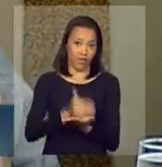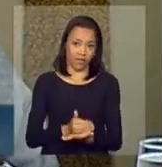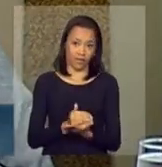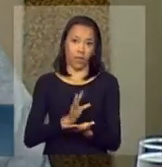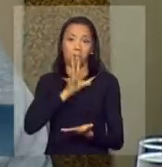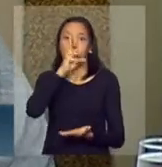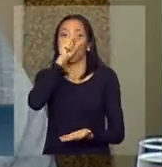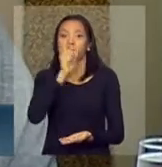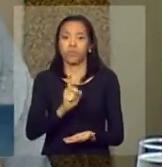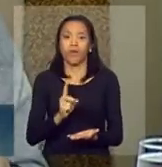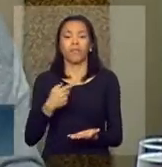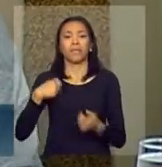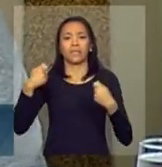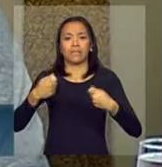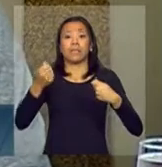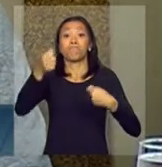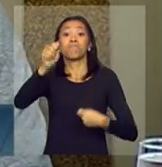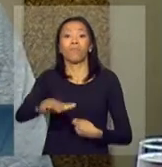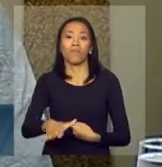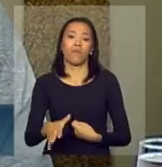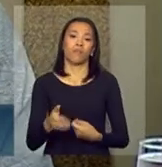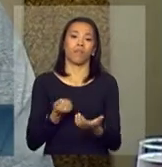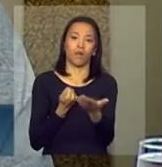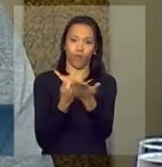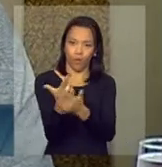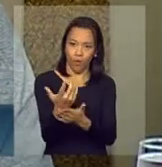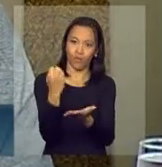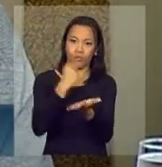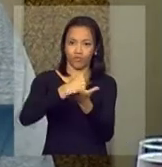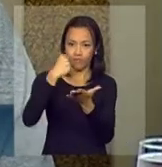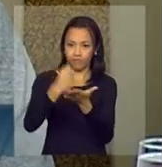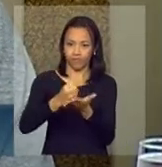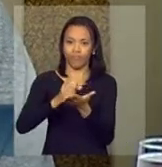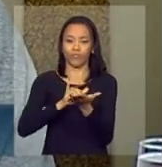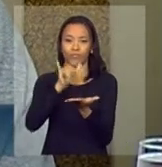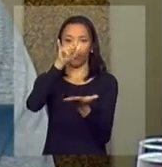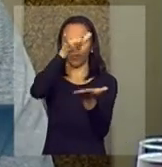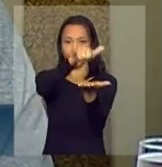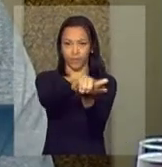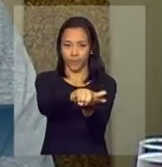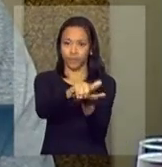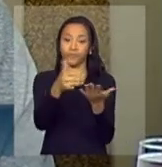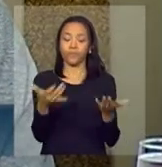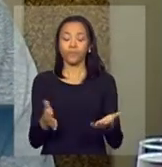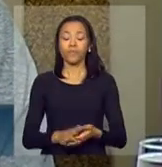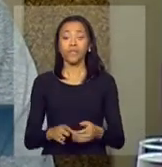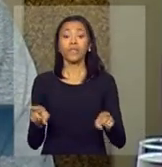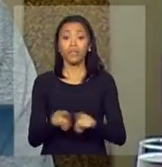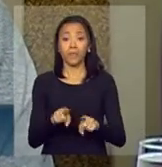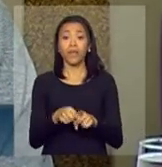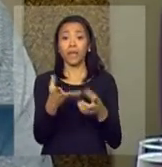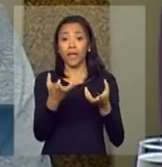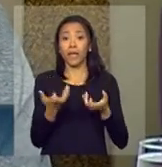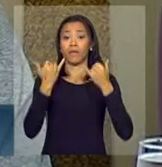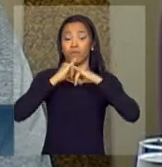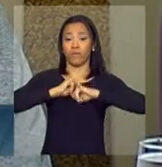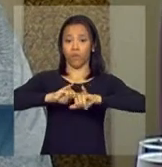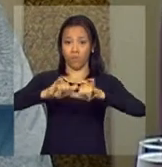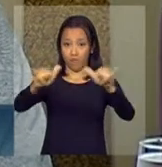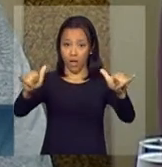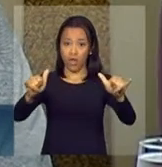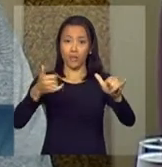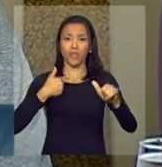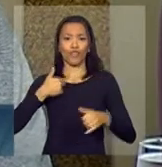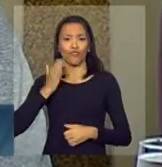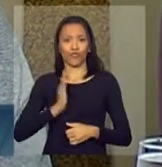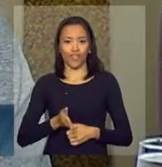para ter um menor custo. É fundamental essa orientação. E também quero informar que